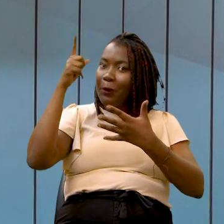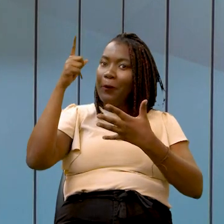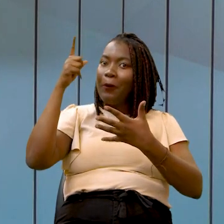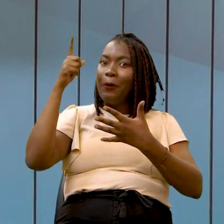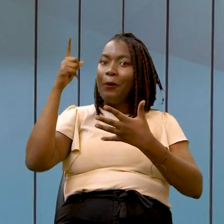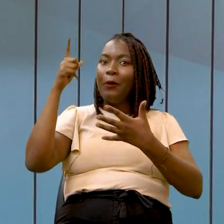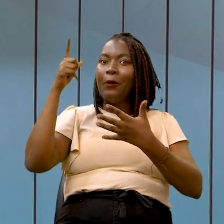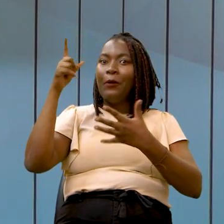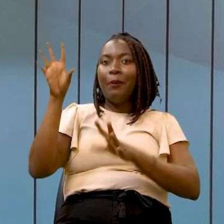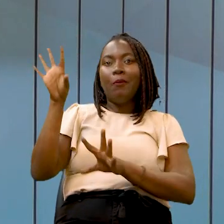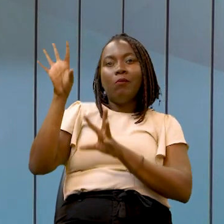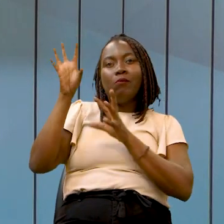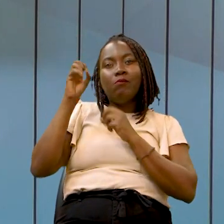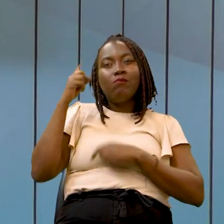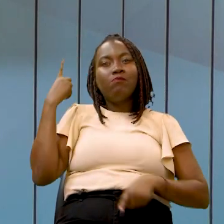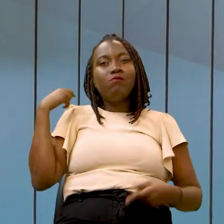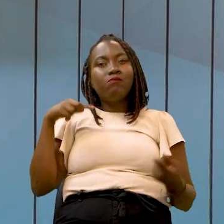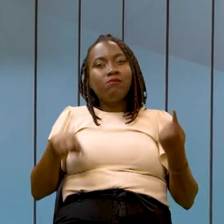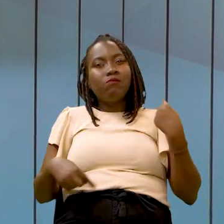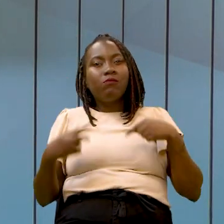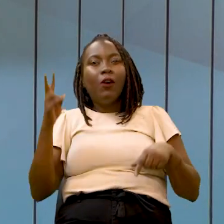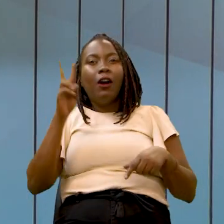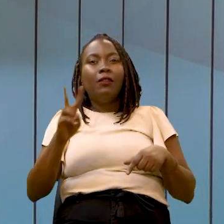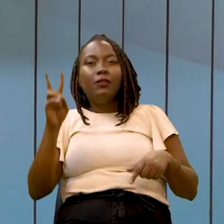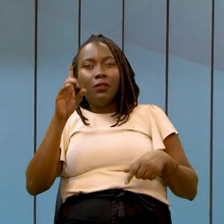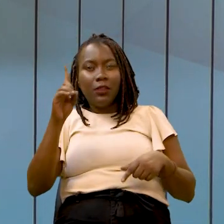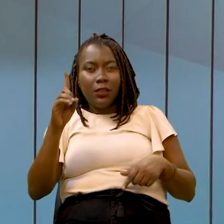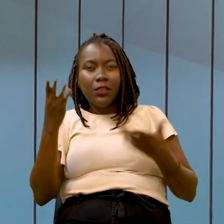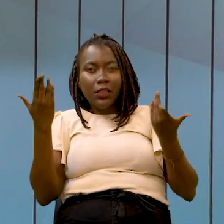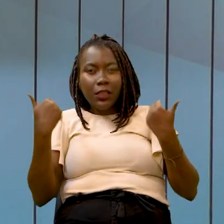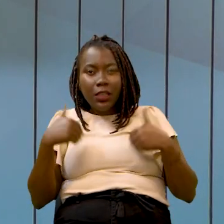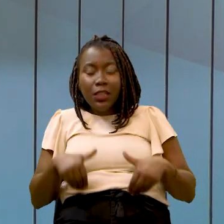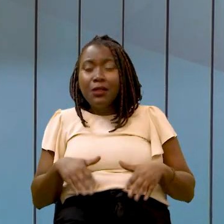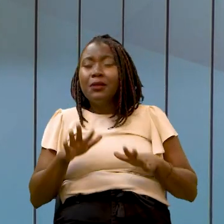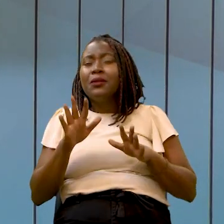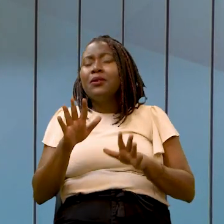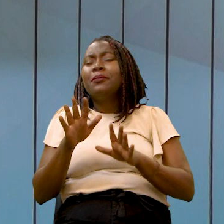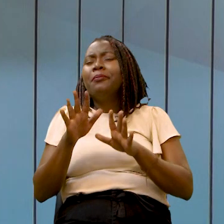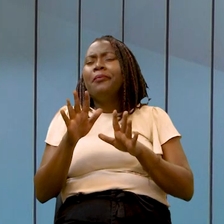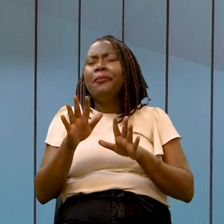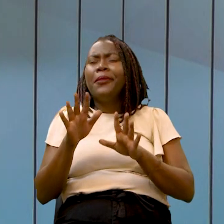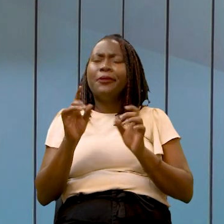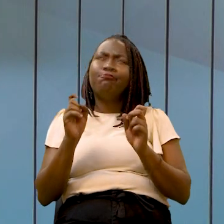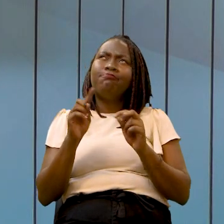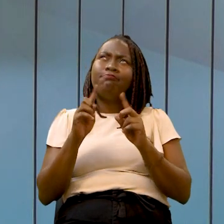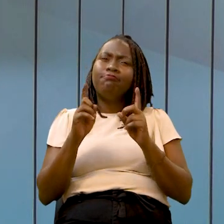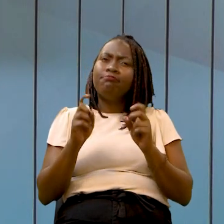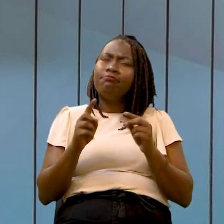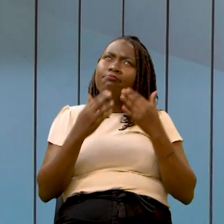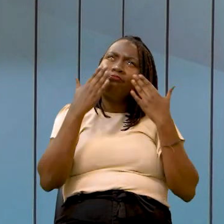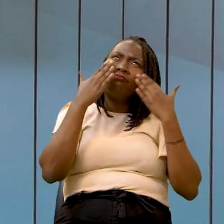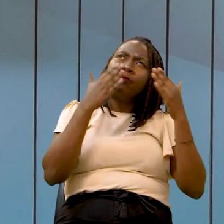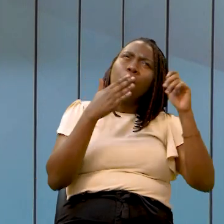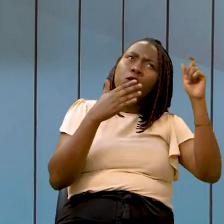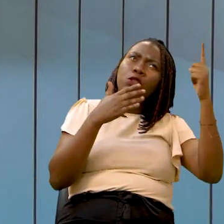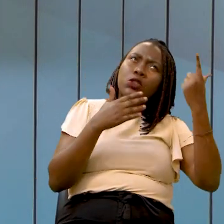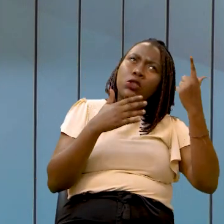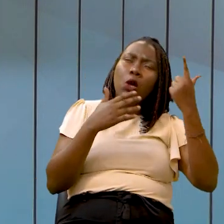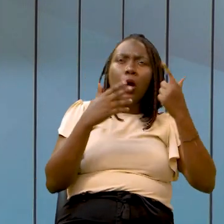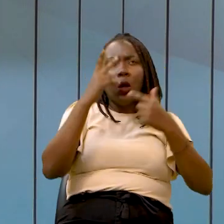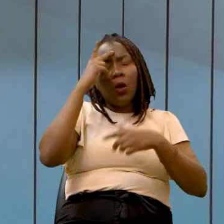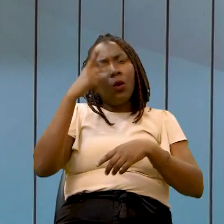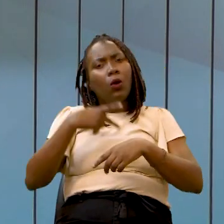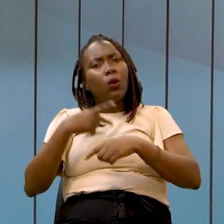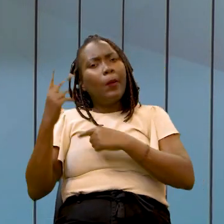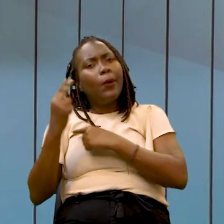para processar a vitamina D no organismo. Mas aí fica esse meio termo, né? Se expor ao